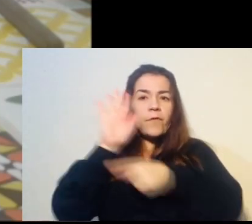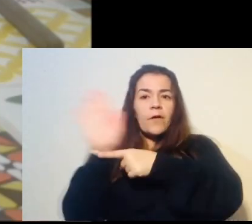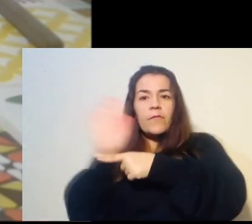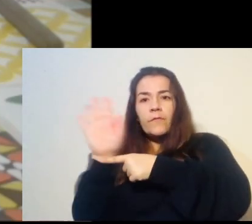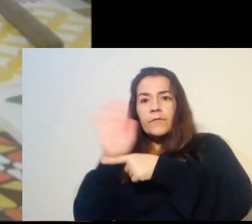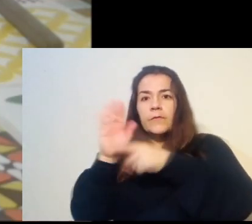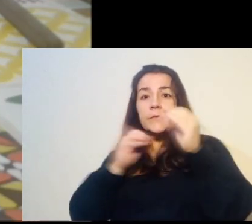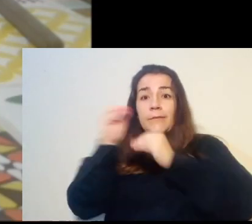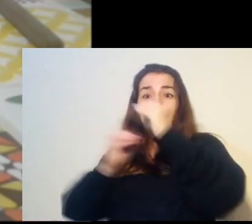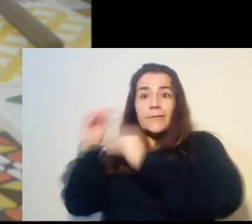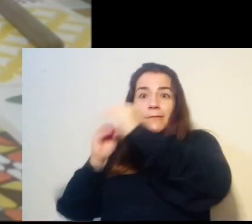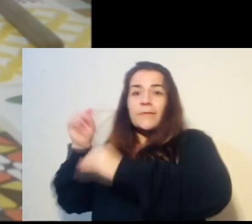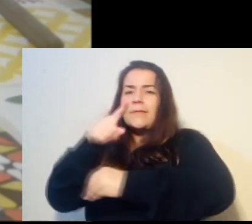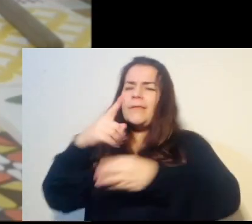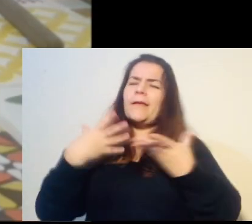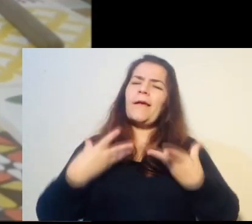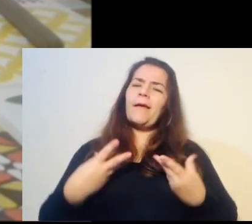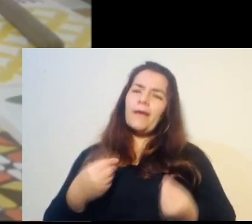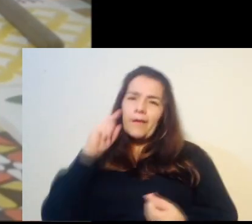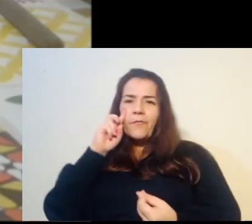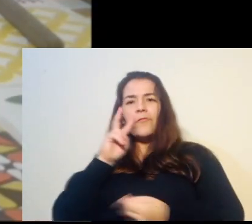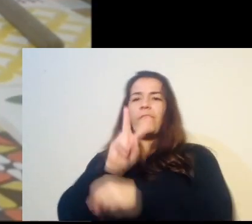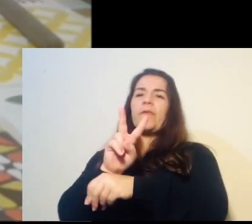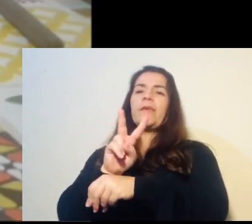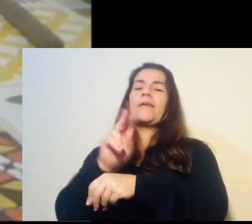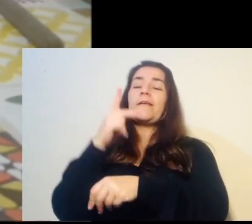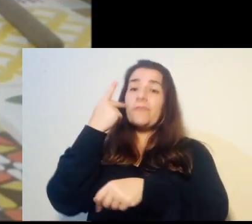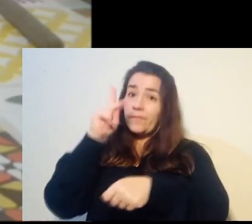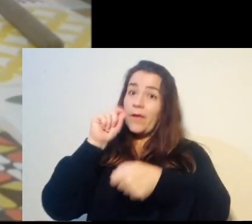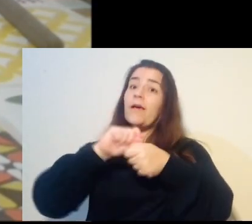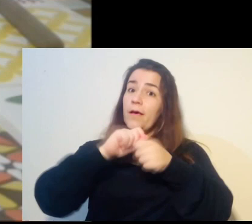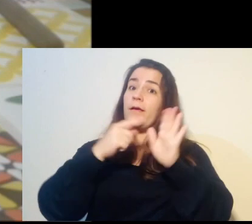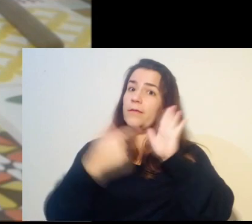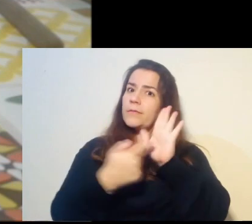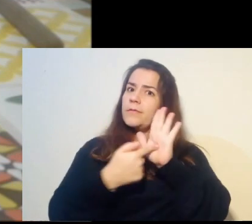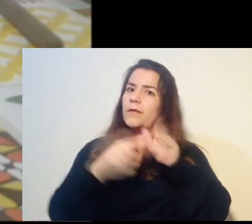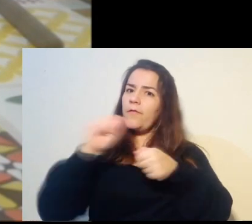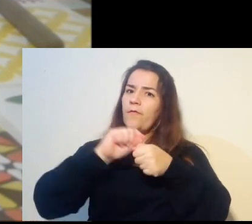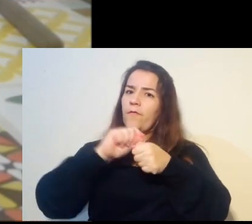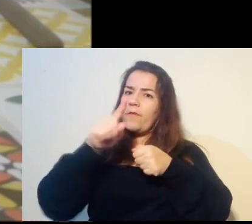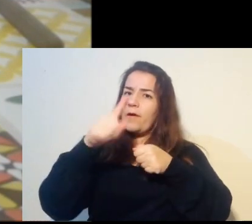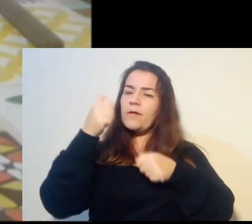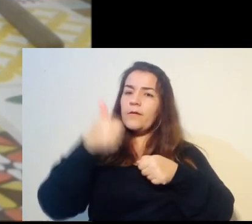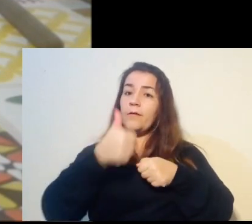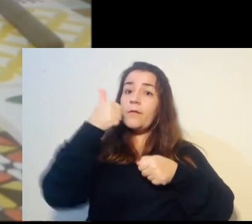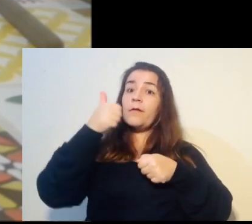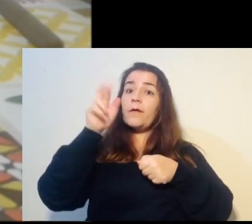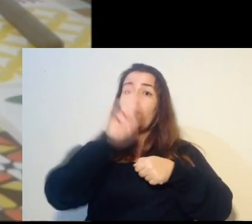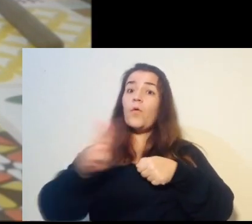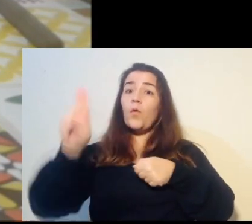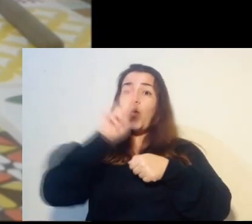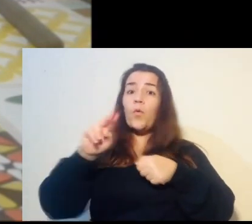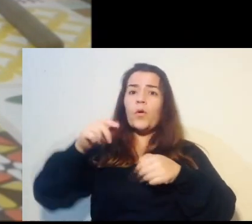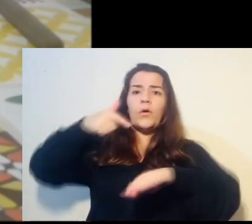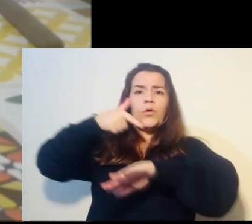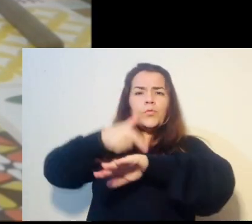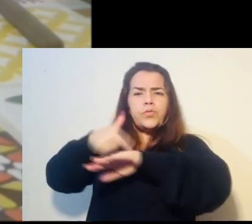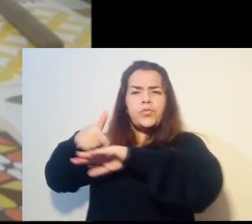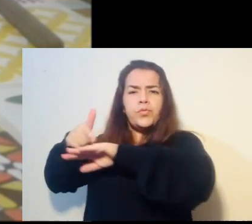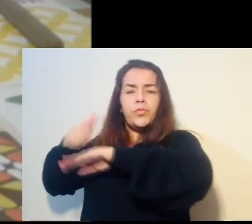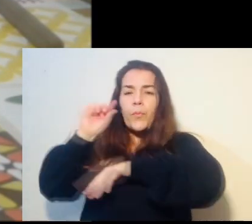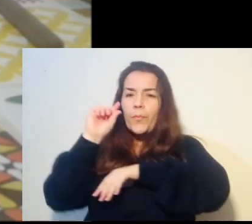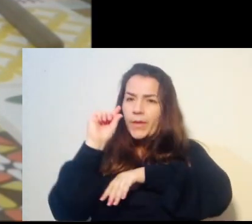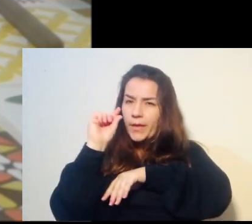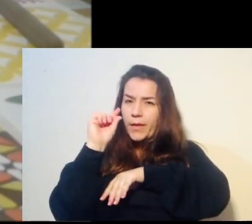provavelmente o vídeo vai estar acelerado para vocês não ficarem cansados de ver, mas esse é o processo. tá bom? Eu gosto de usar uma